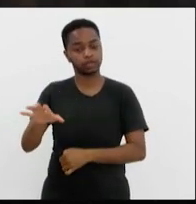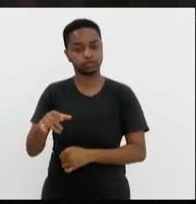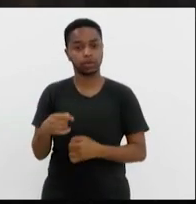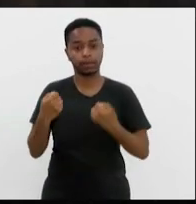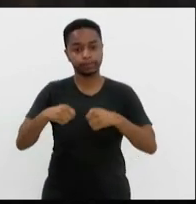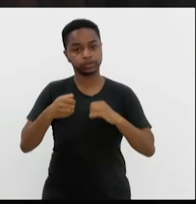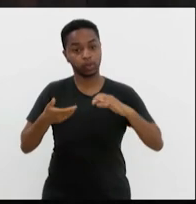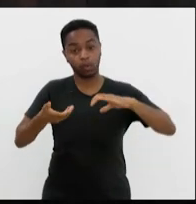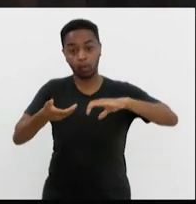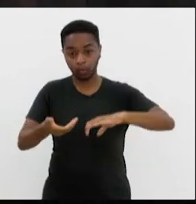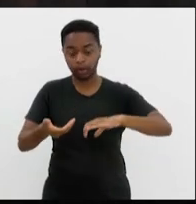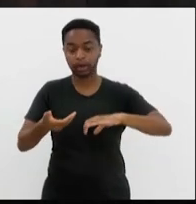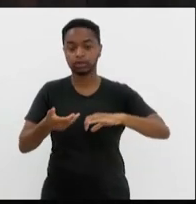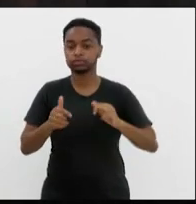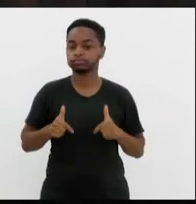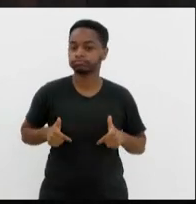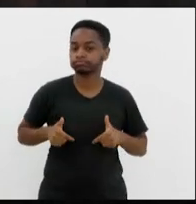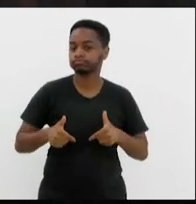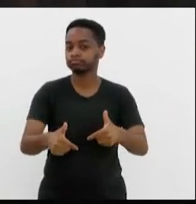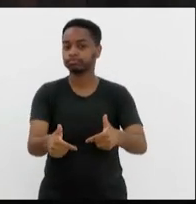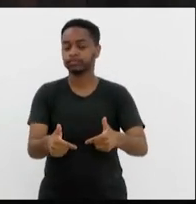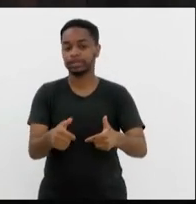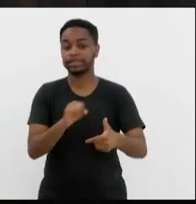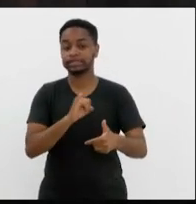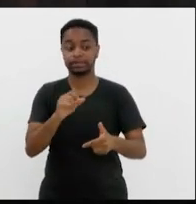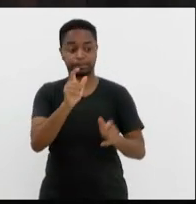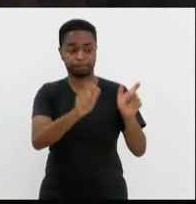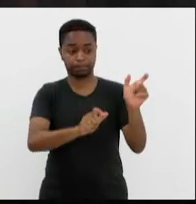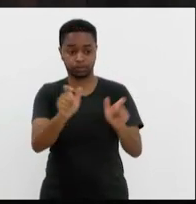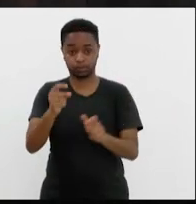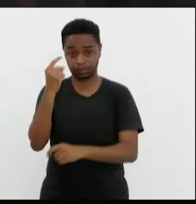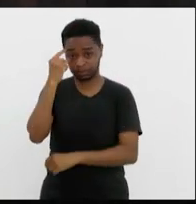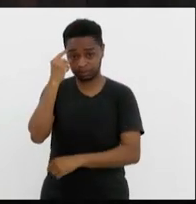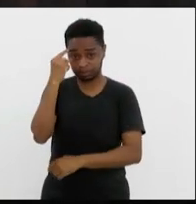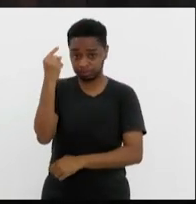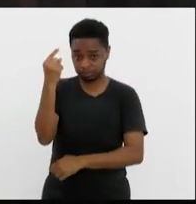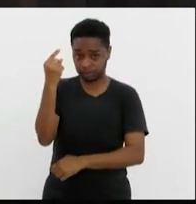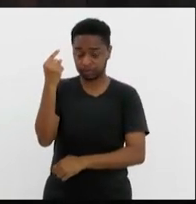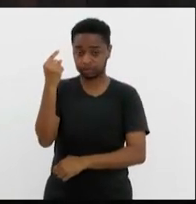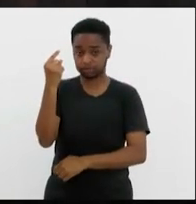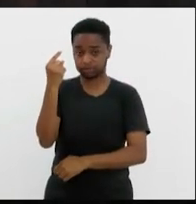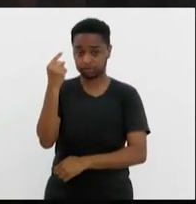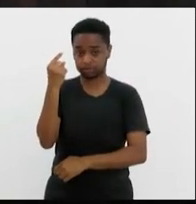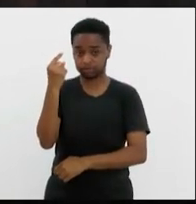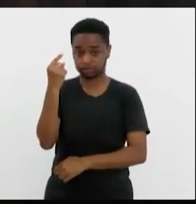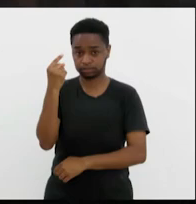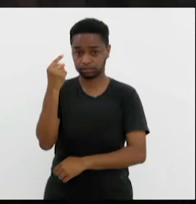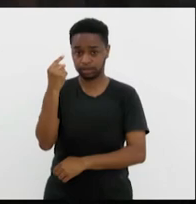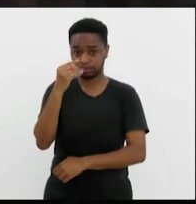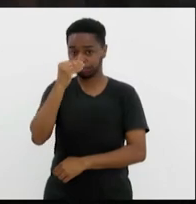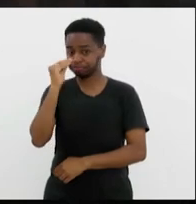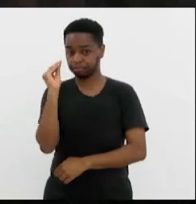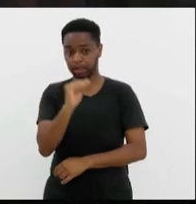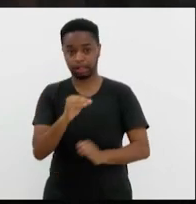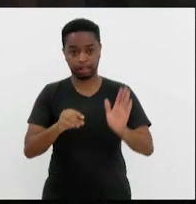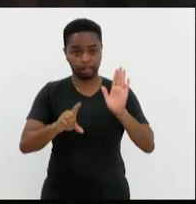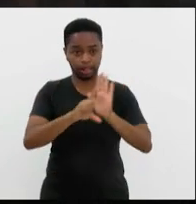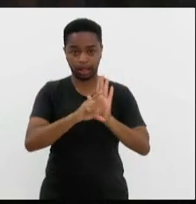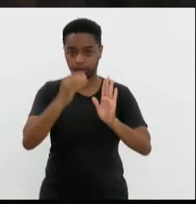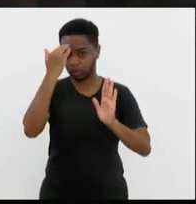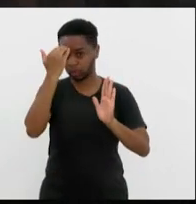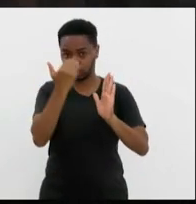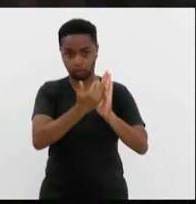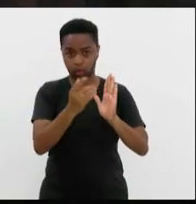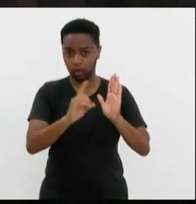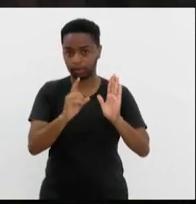Congresso faça com que aqueles que pensem em andar às margens da lei, andar errado,